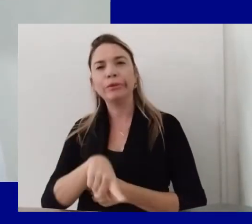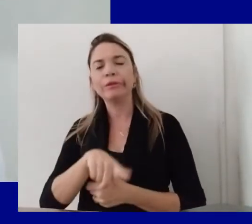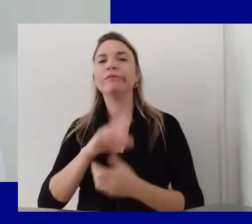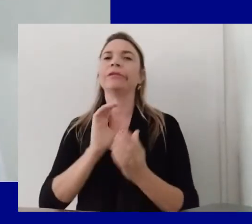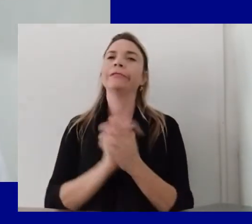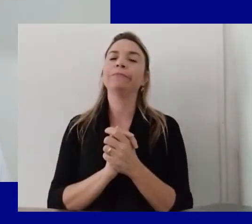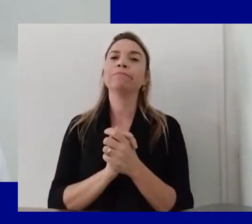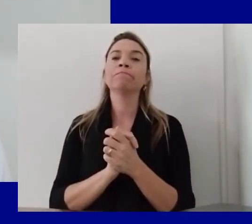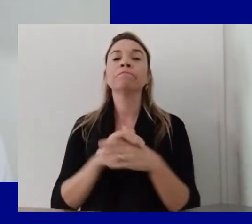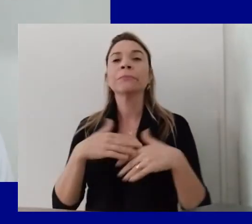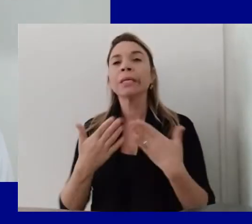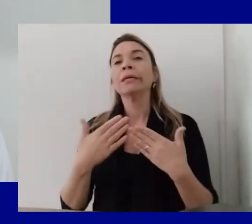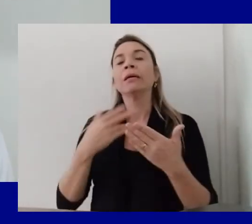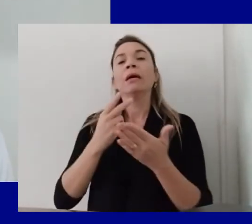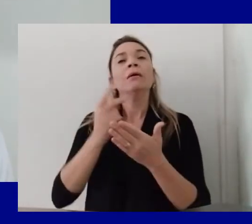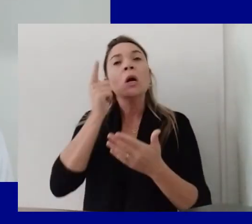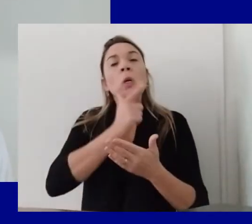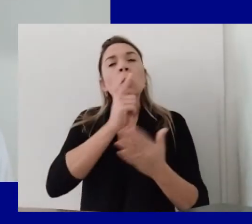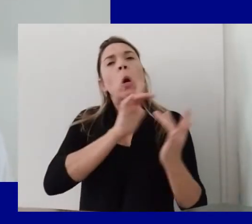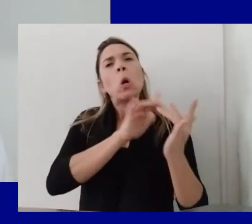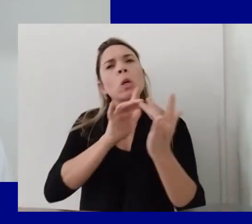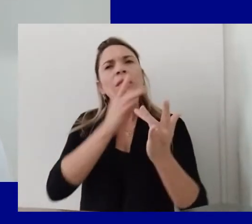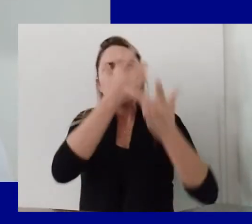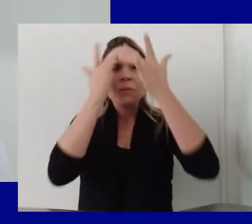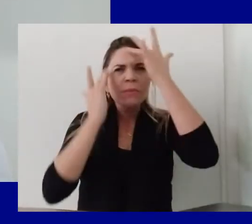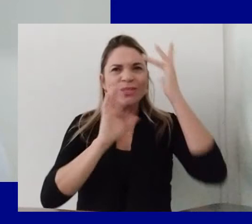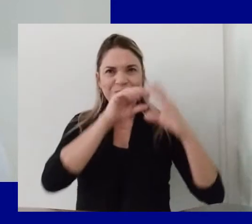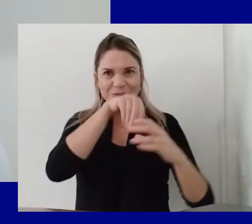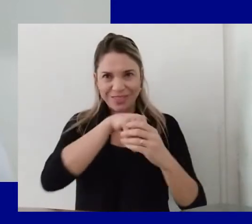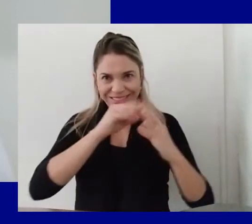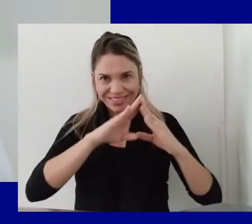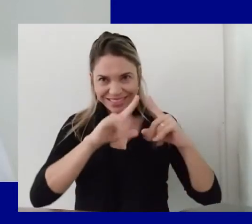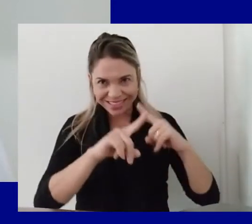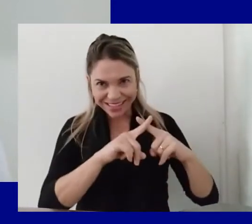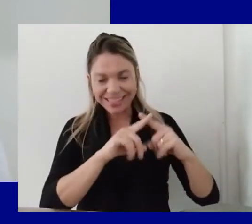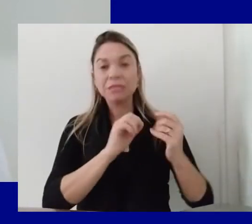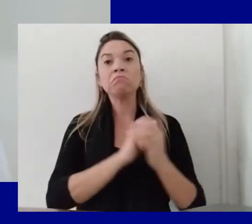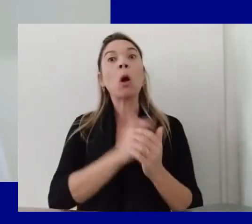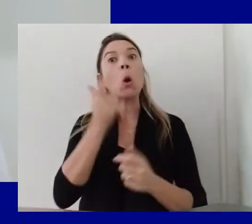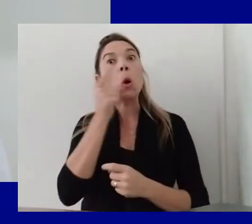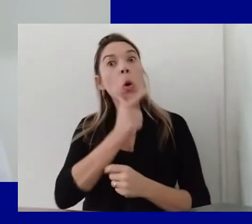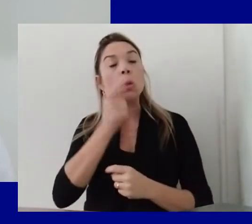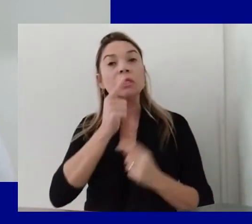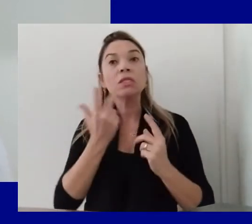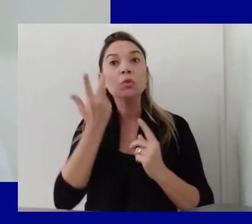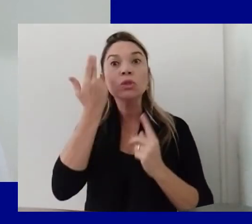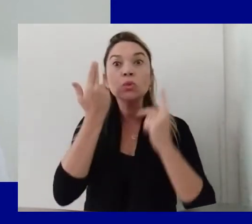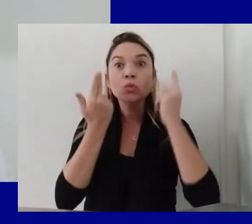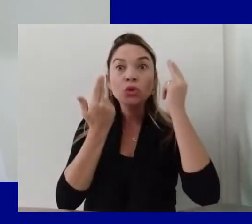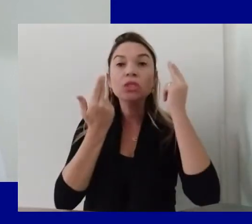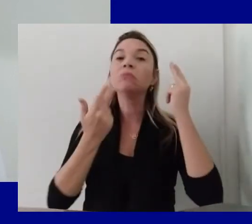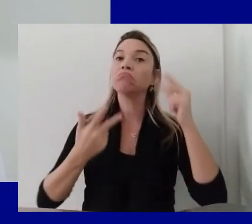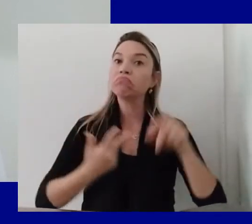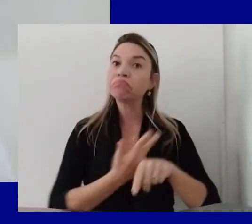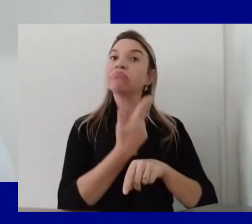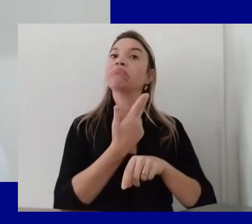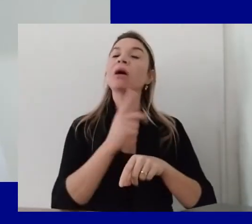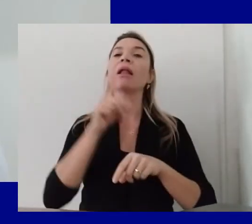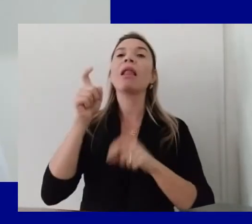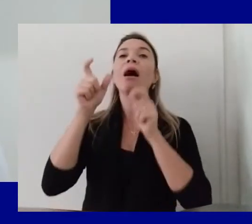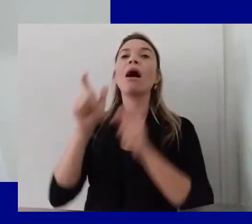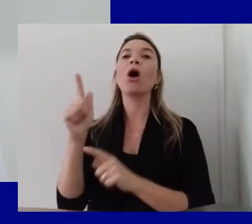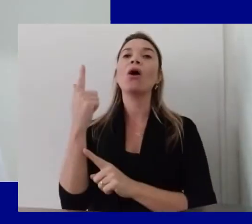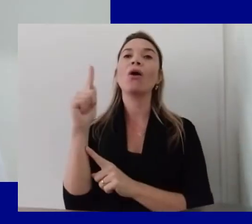contatos na igreja, eles conseguiram um tratamento e uma cirurgia em Goiânia, no estado de Goiás.